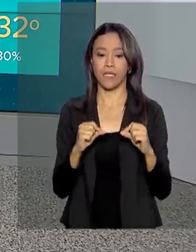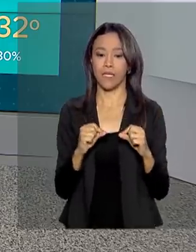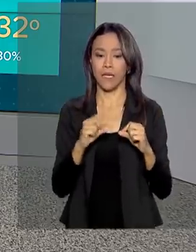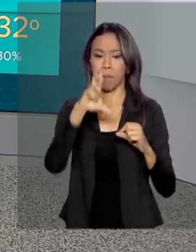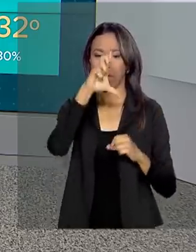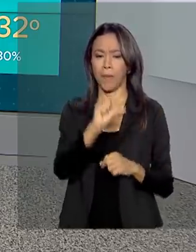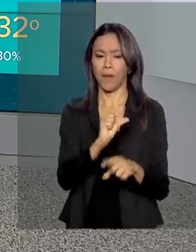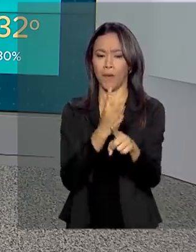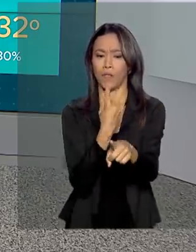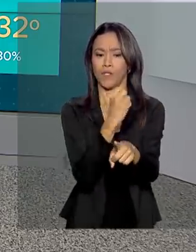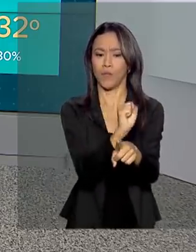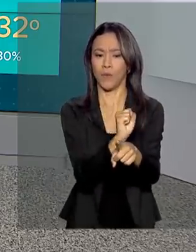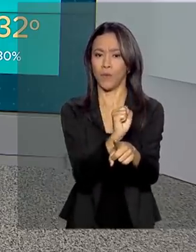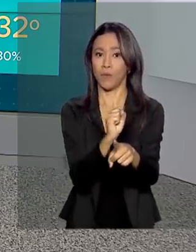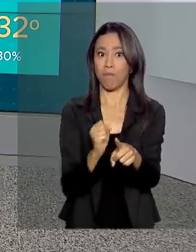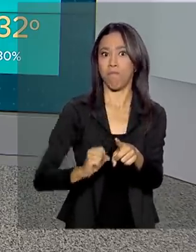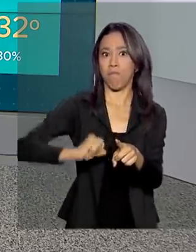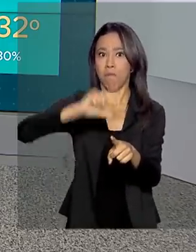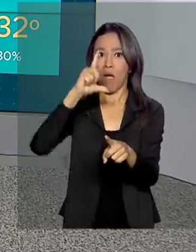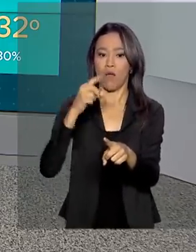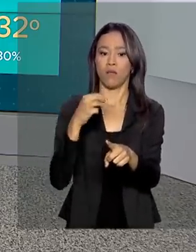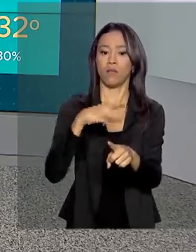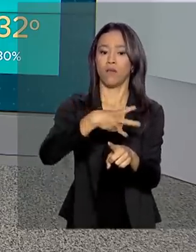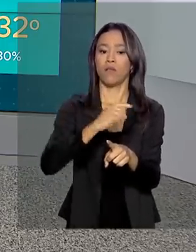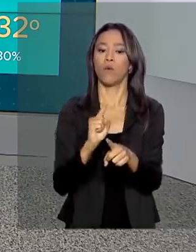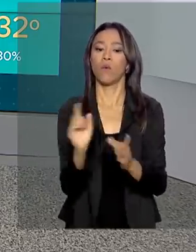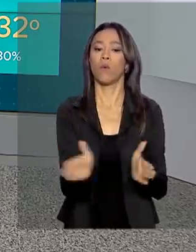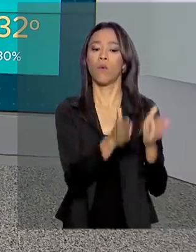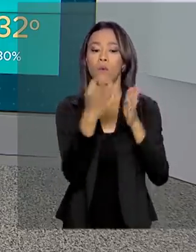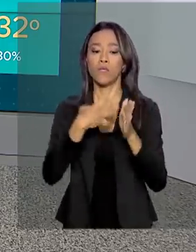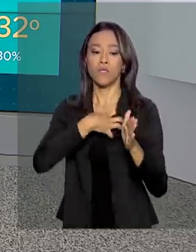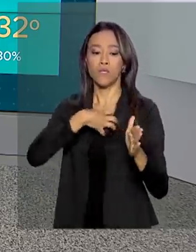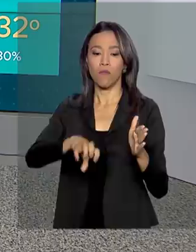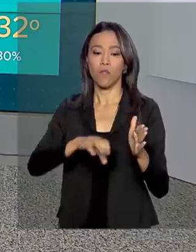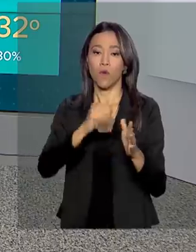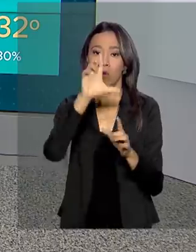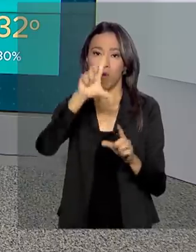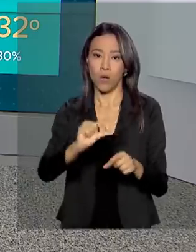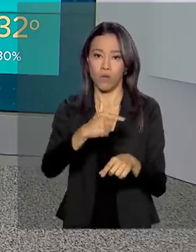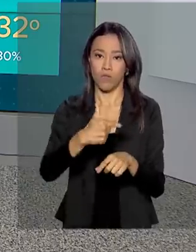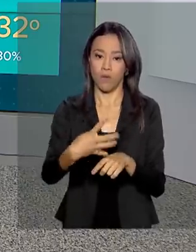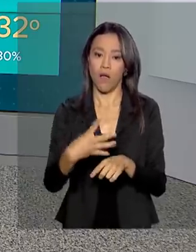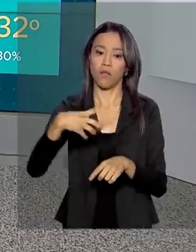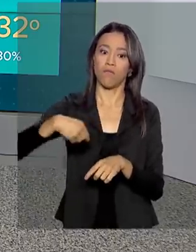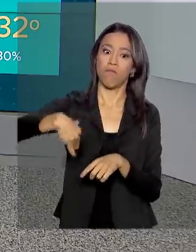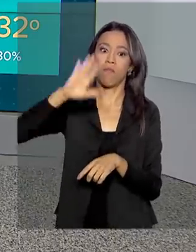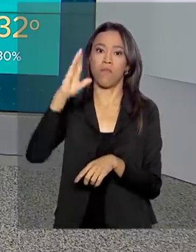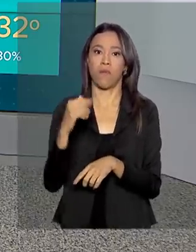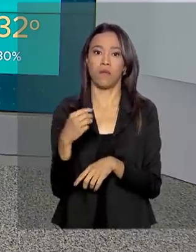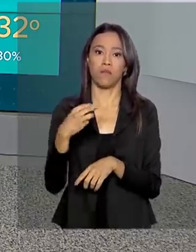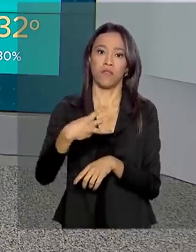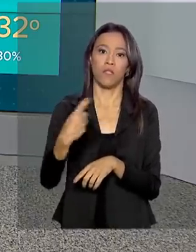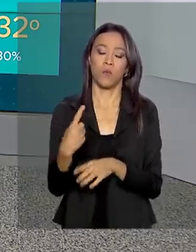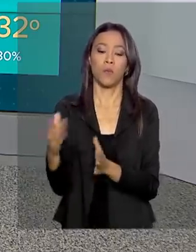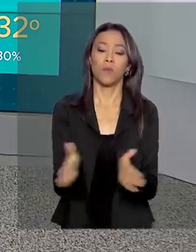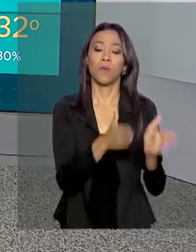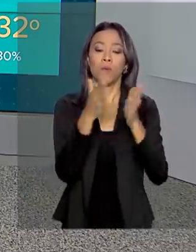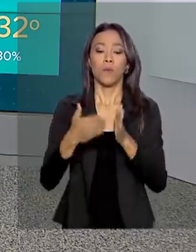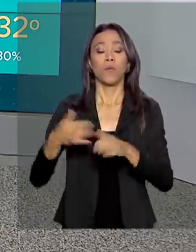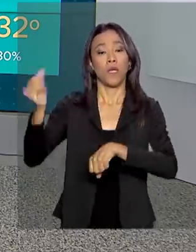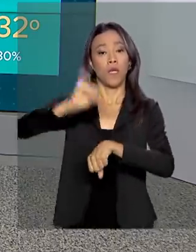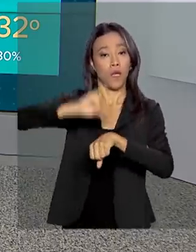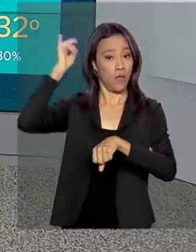mínima de 18 graus máxima de 31 em salvador mínima de 24 máxima de 31 graus e em manaus